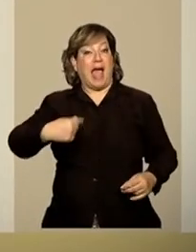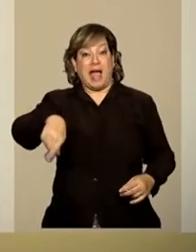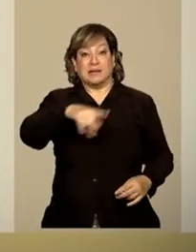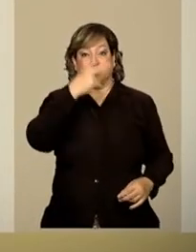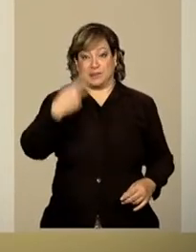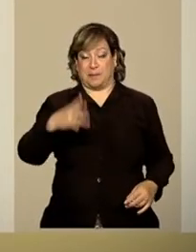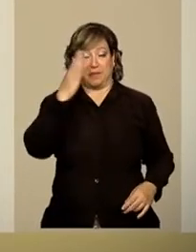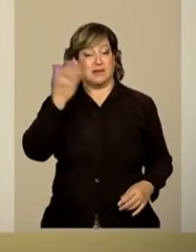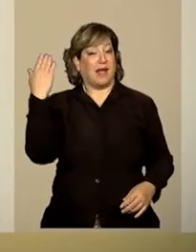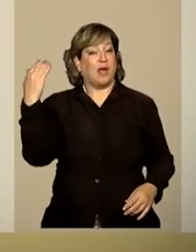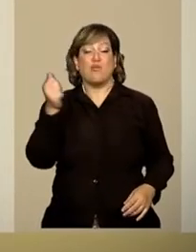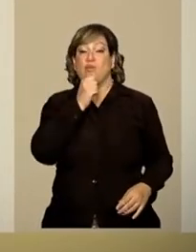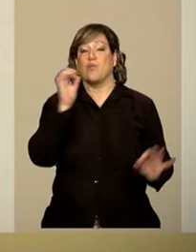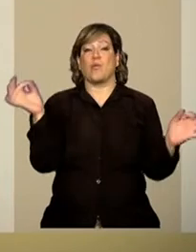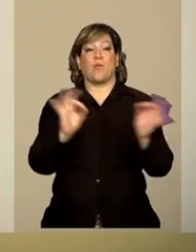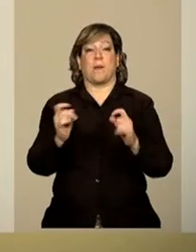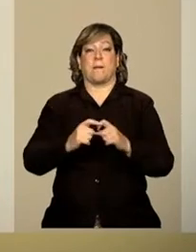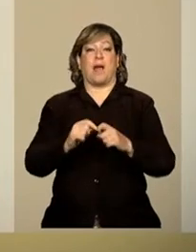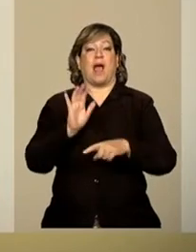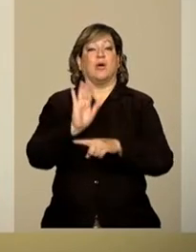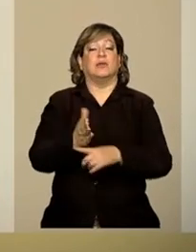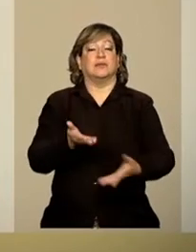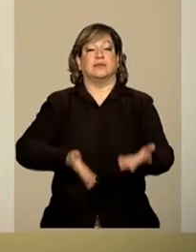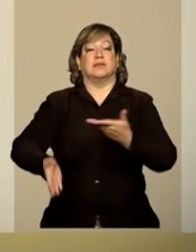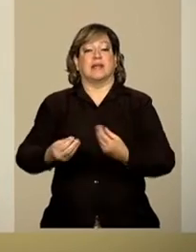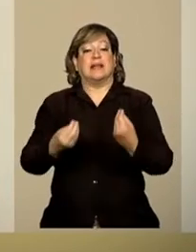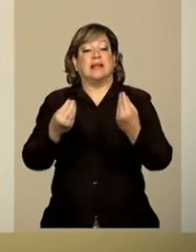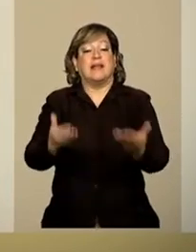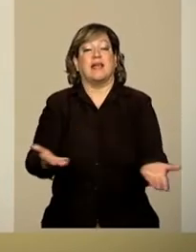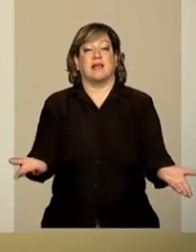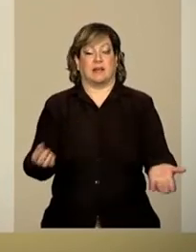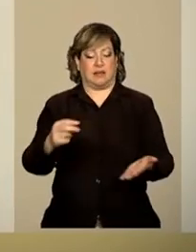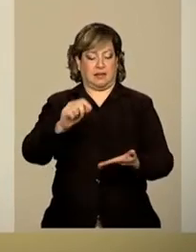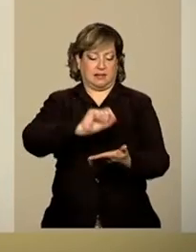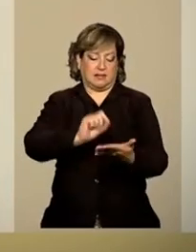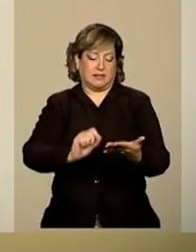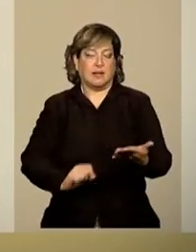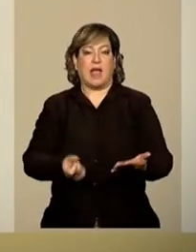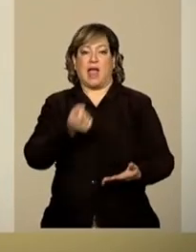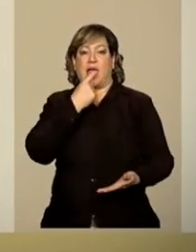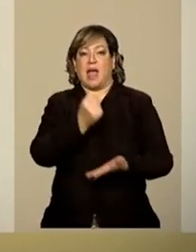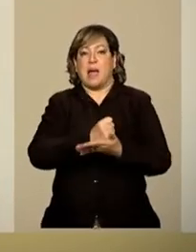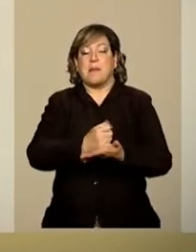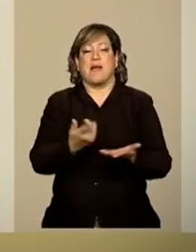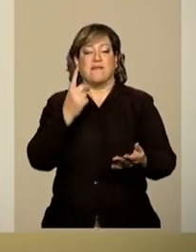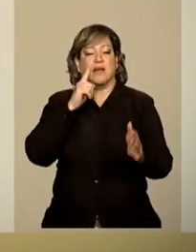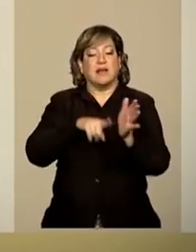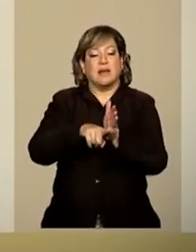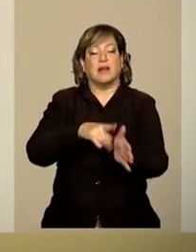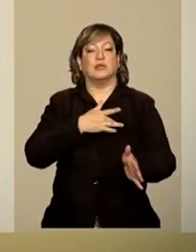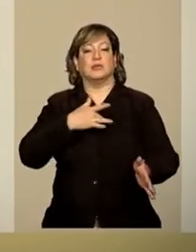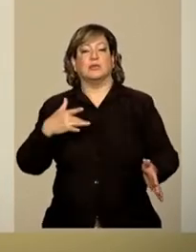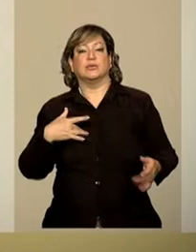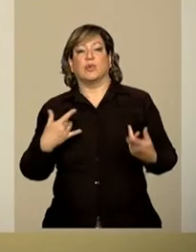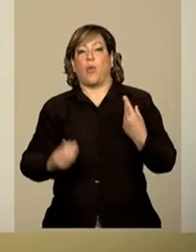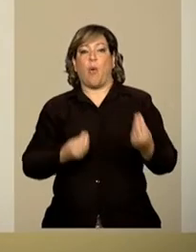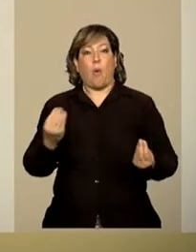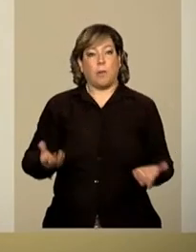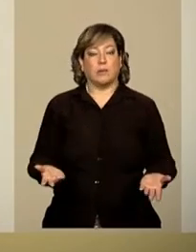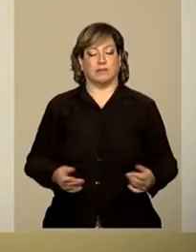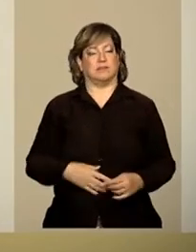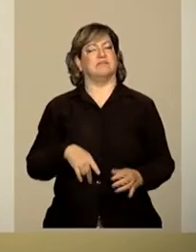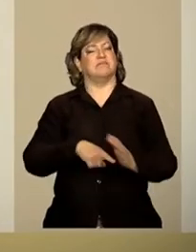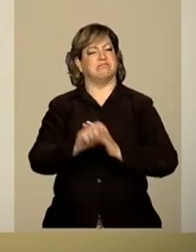nenhum médico para prestar atendimento para dar uma receita para avaliar uma doença é muito importante tem um